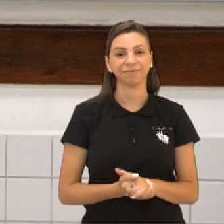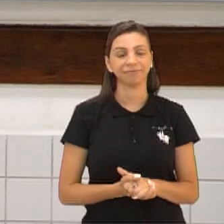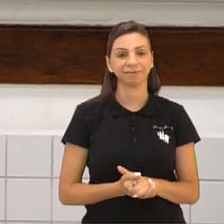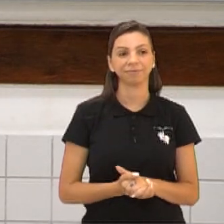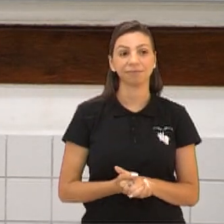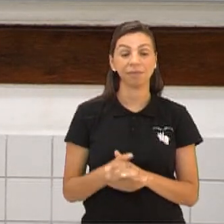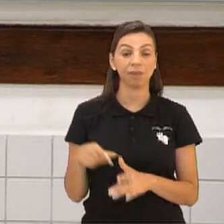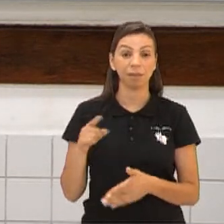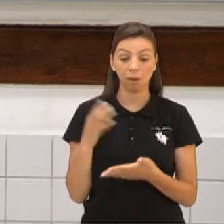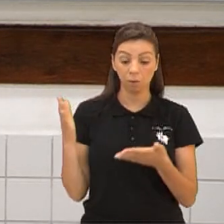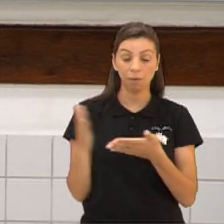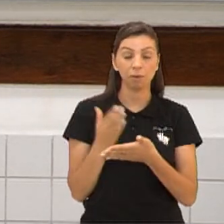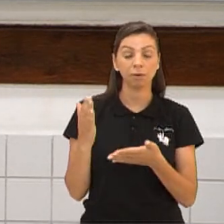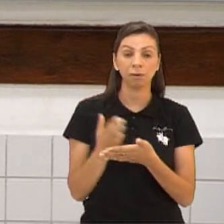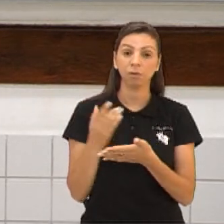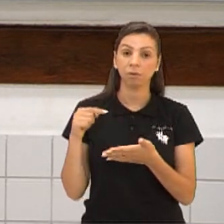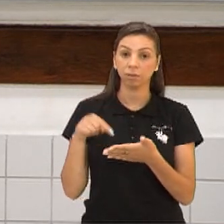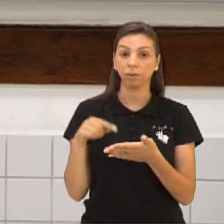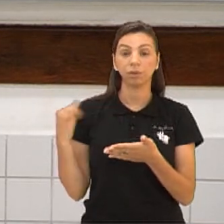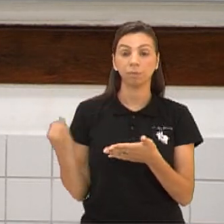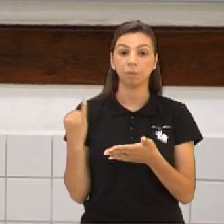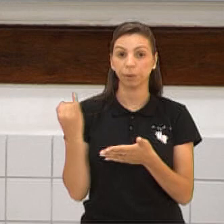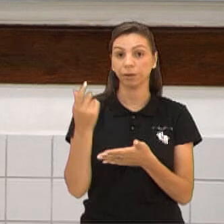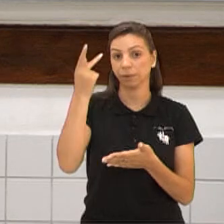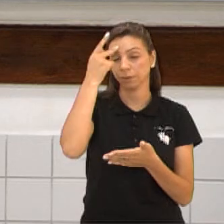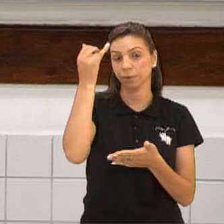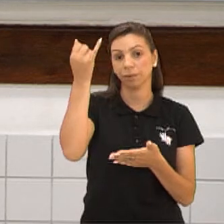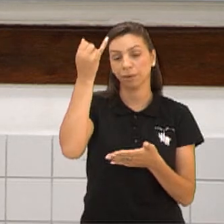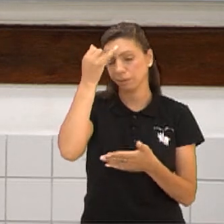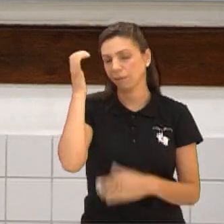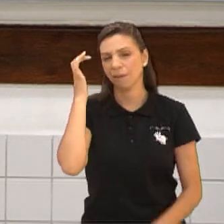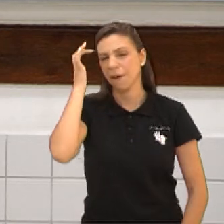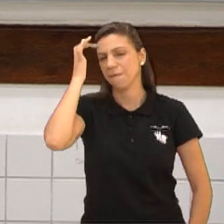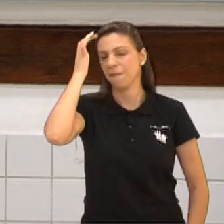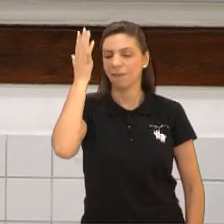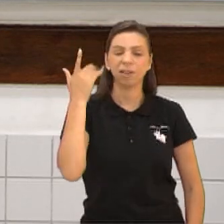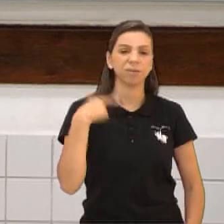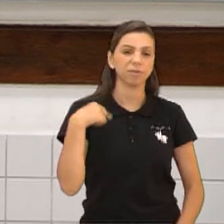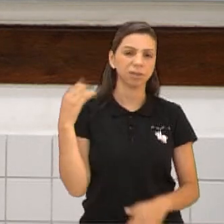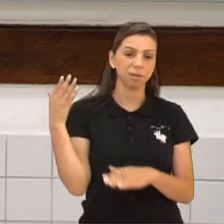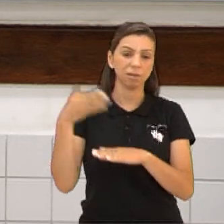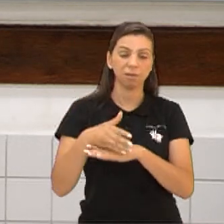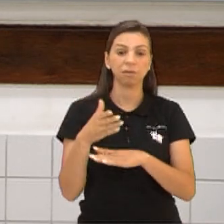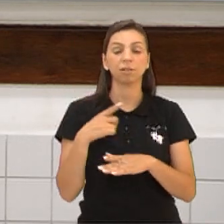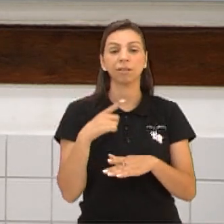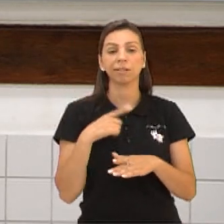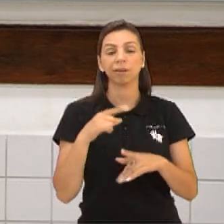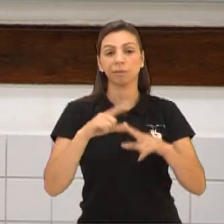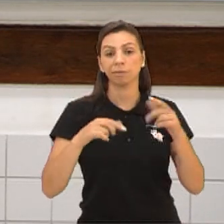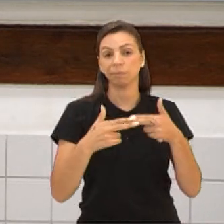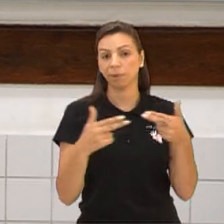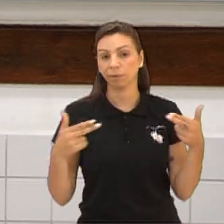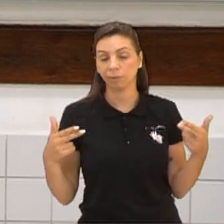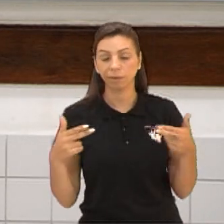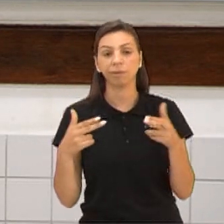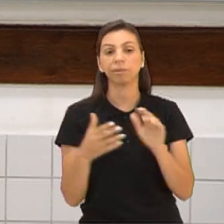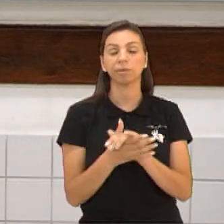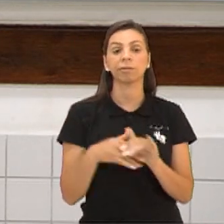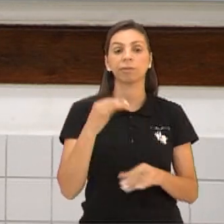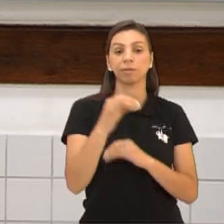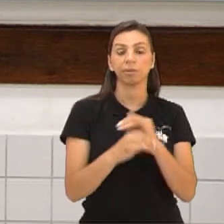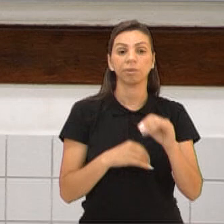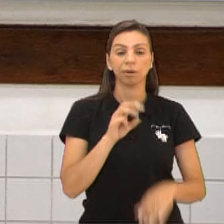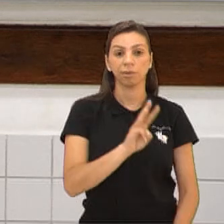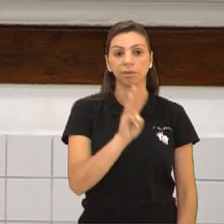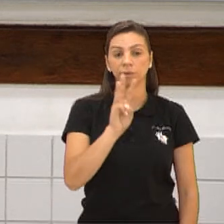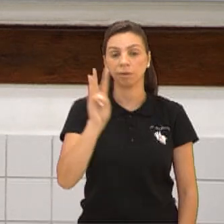obras importantes do Immanuel Kant, de fácil acesso a você, estudante. Existe um material no site da Secretaria de Educação